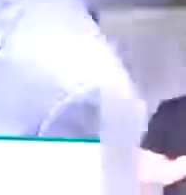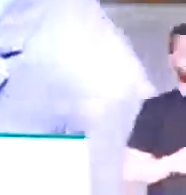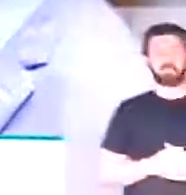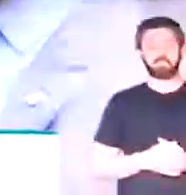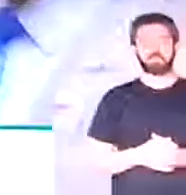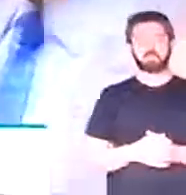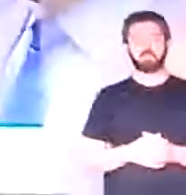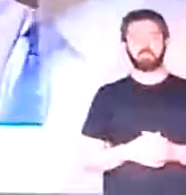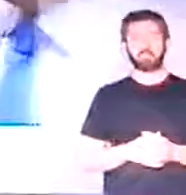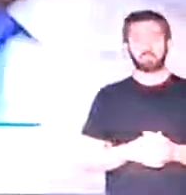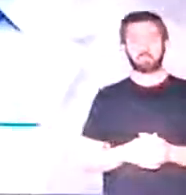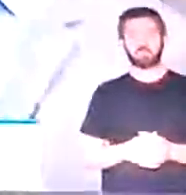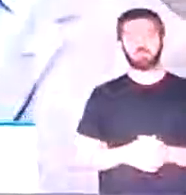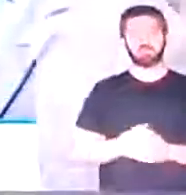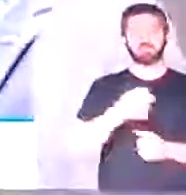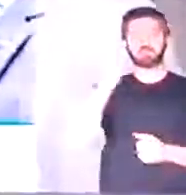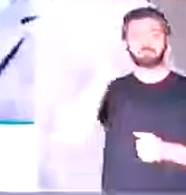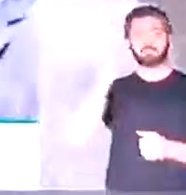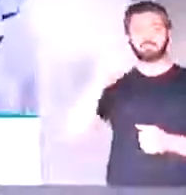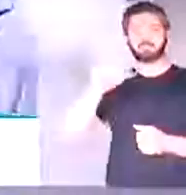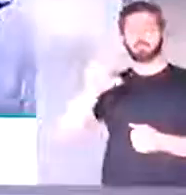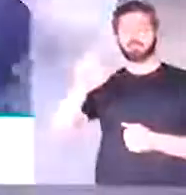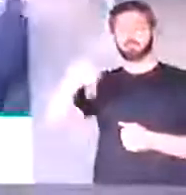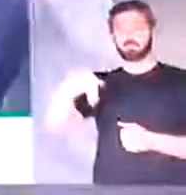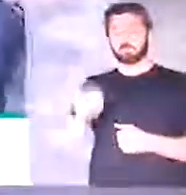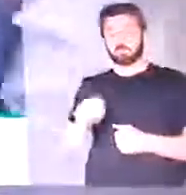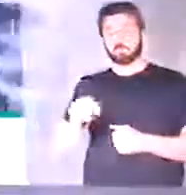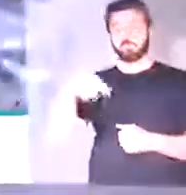Deputado Roberto de Lucena, depois, após, deputado Coronel...